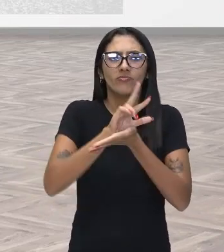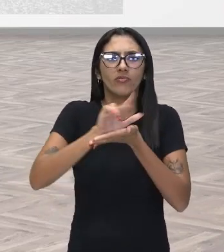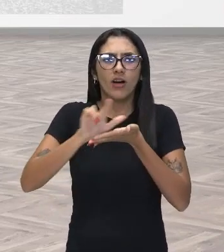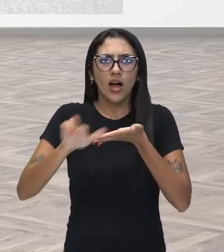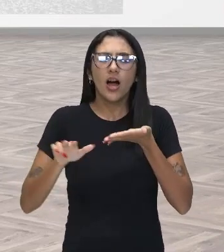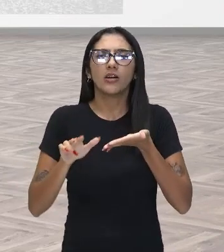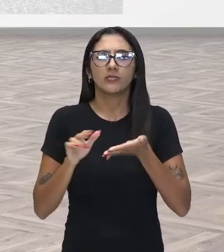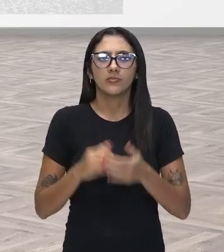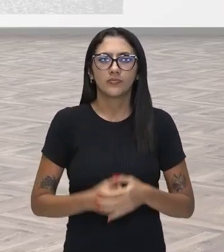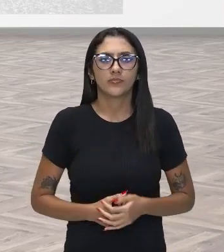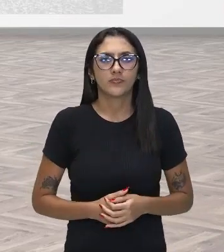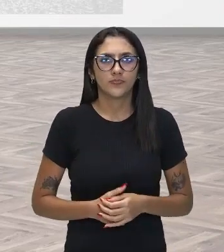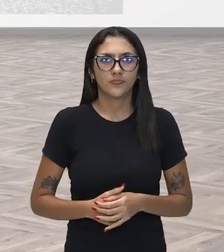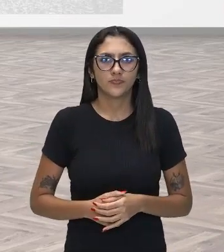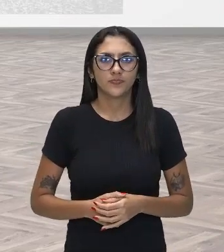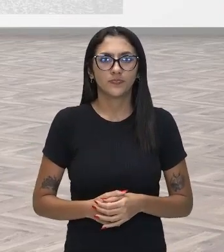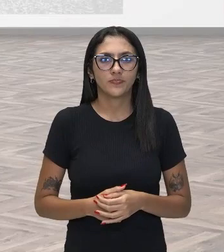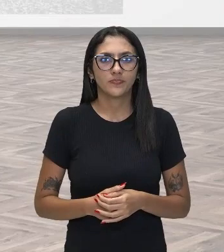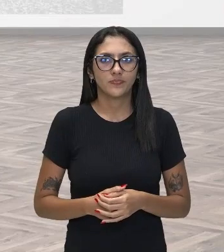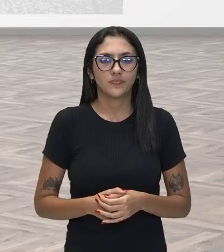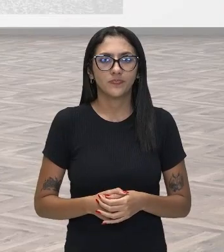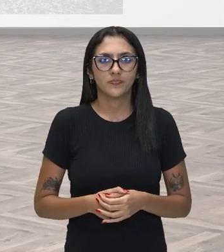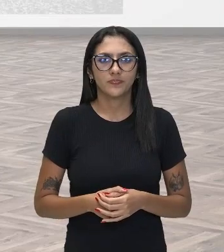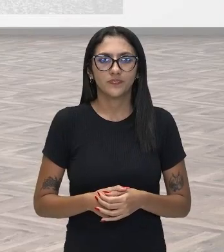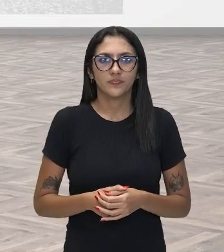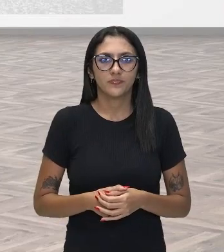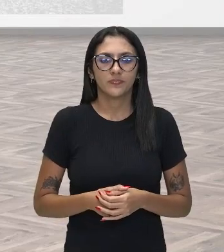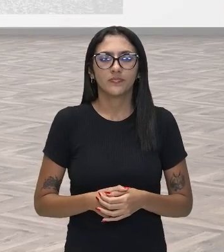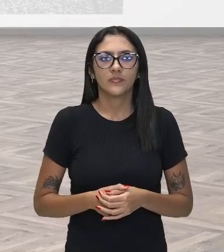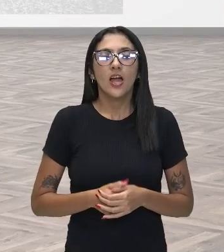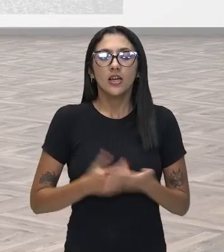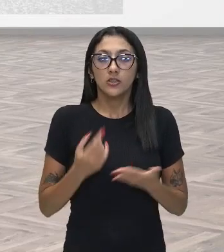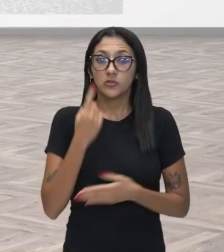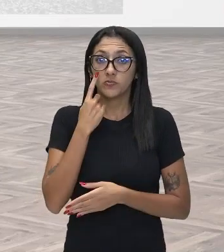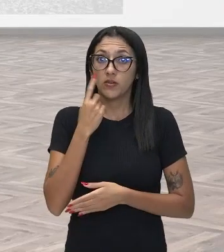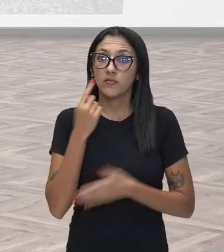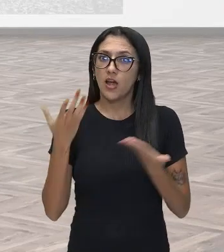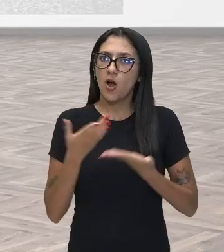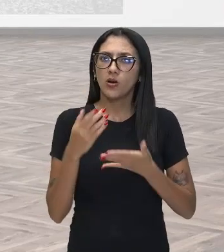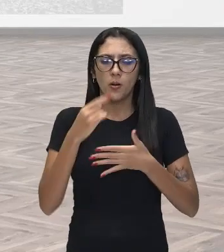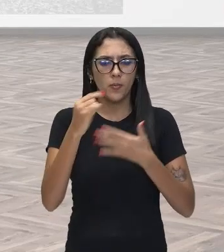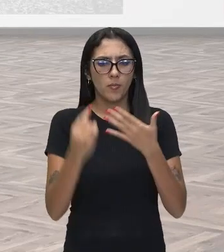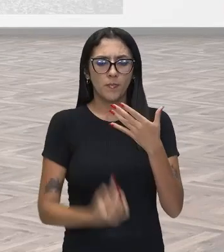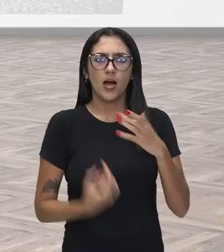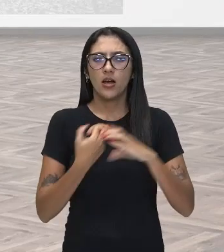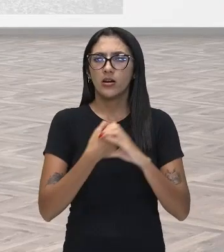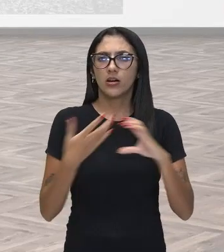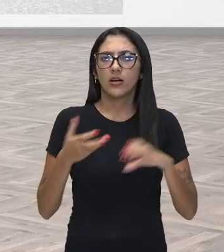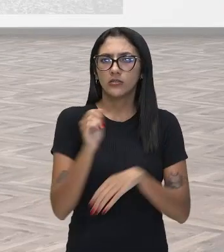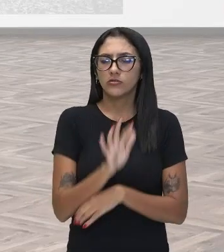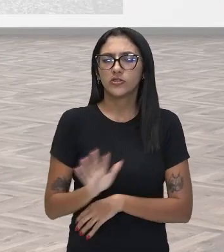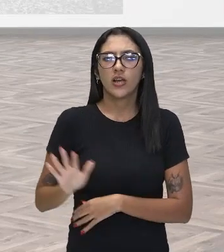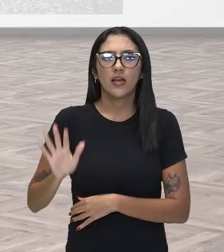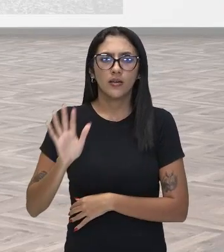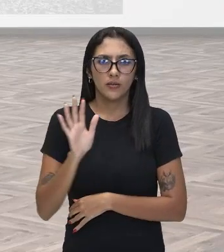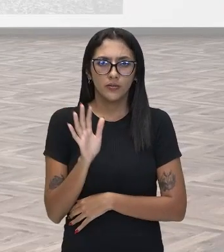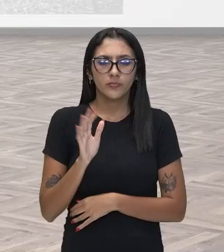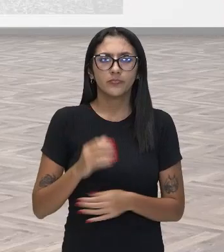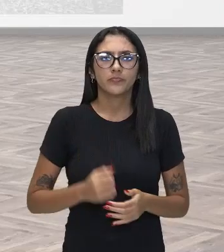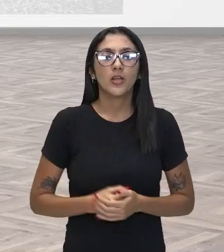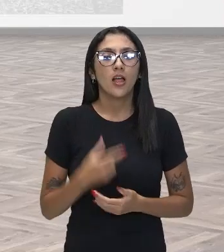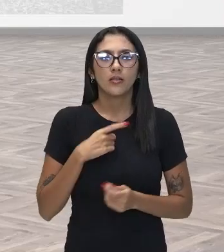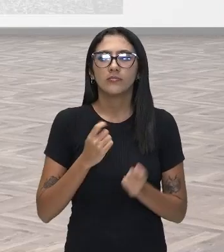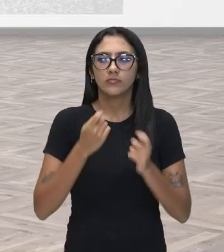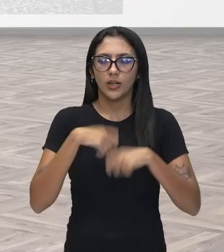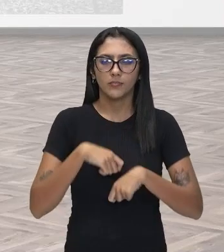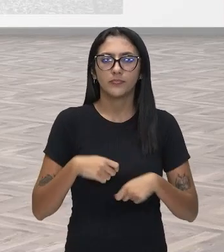da Pan-Amazônia, não é isso? Exatamente, professor Eberson. A gente vai ver a partir desse momento as características gerais da Pan-Amazônia e para a gente entender nesse